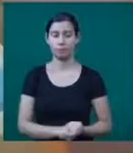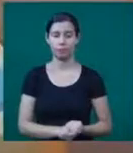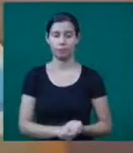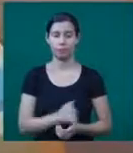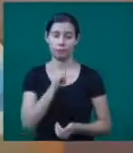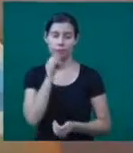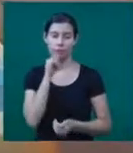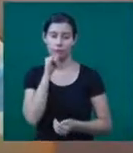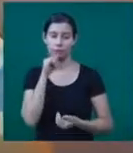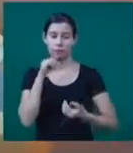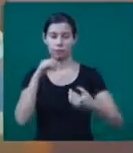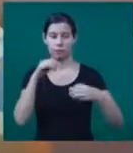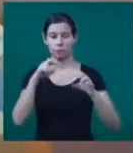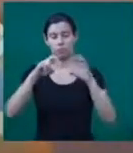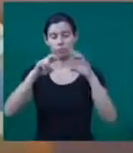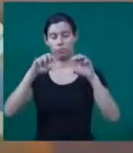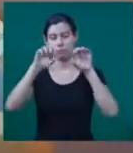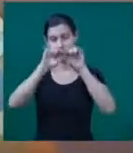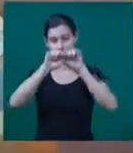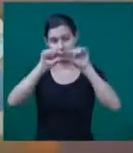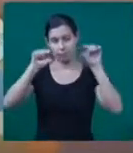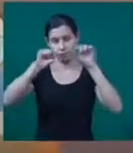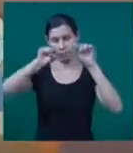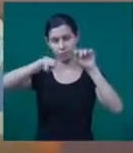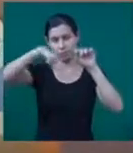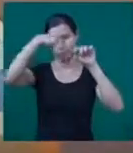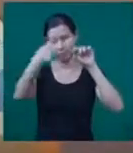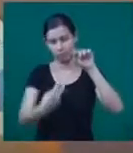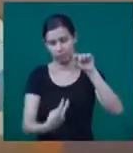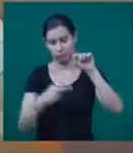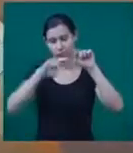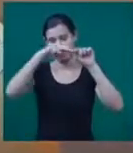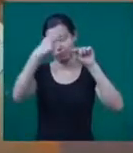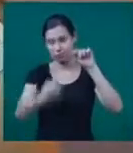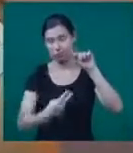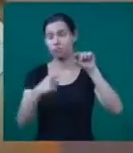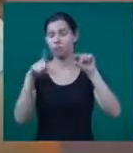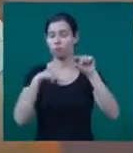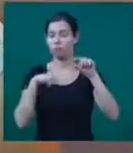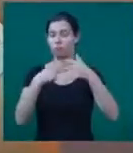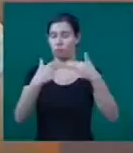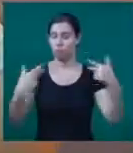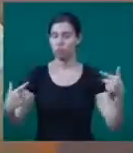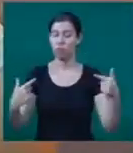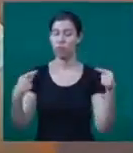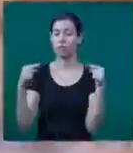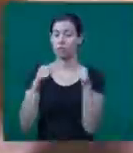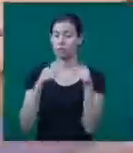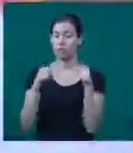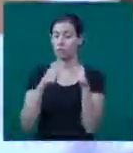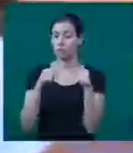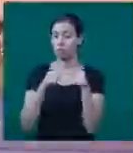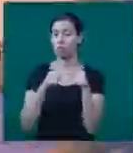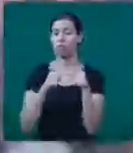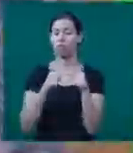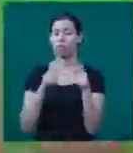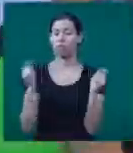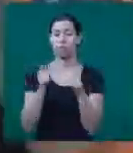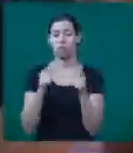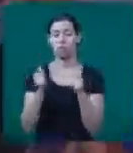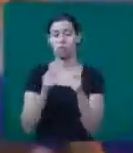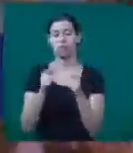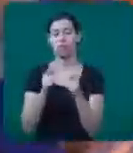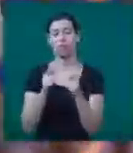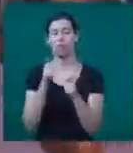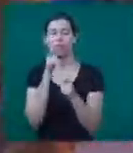tem os elementos que não é de ligação. Se ter ligação entre os elementos ganha mais pontos. A 12ª edição